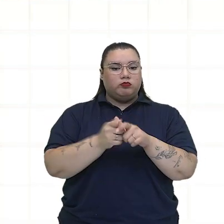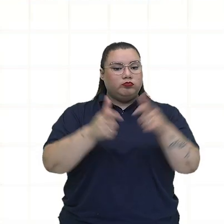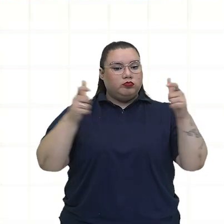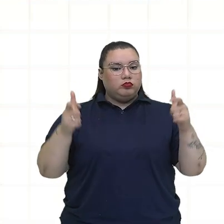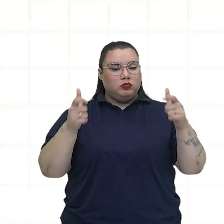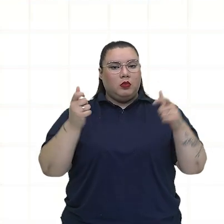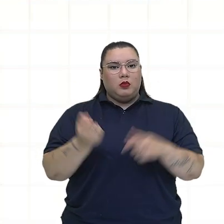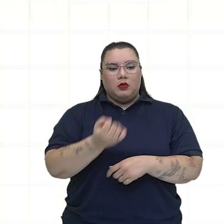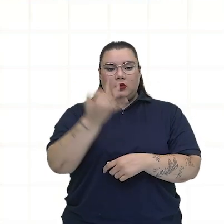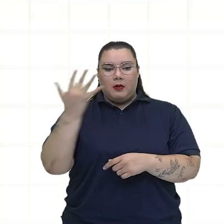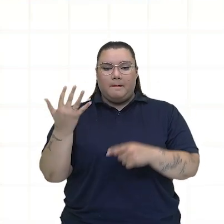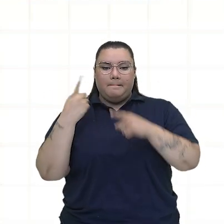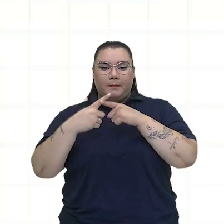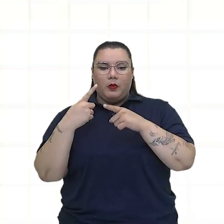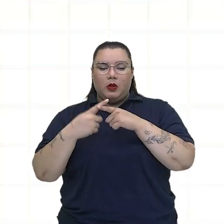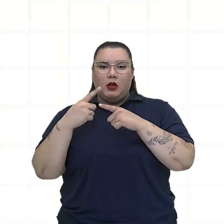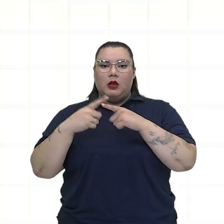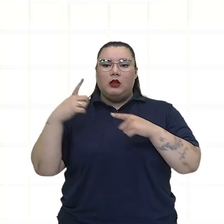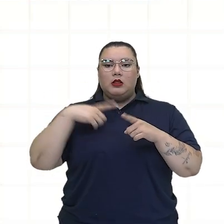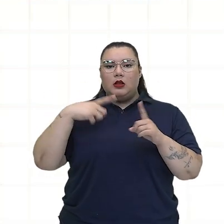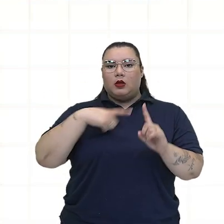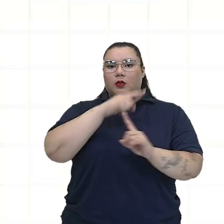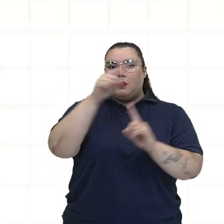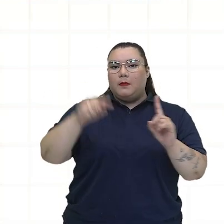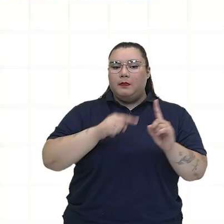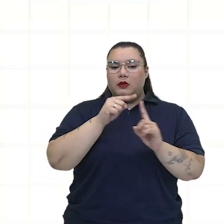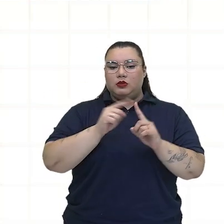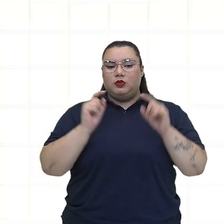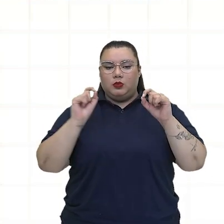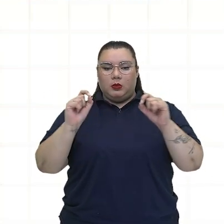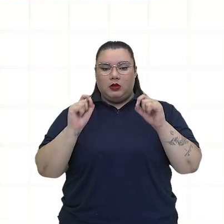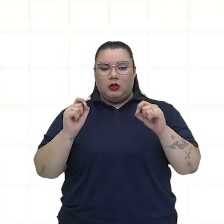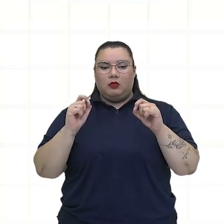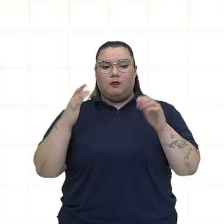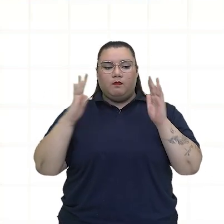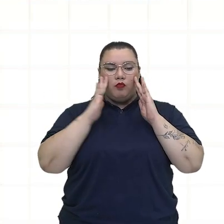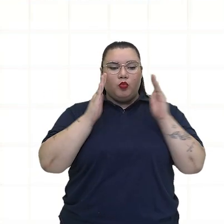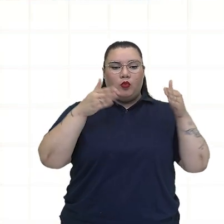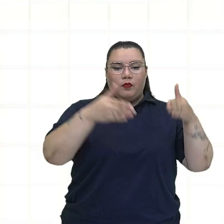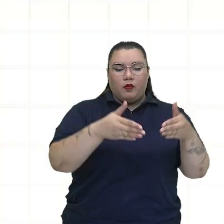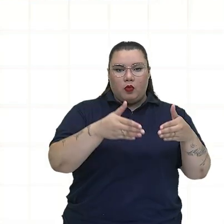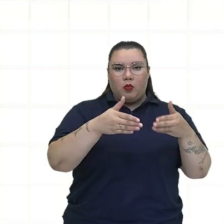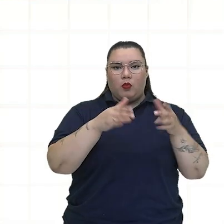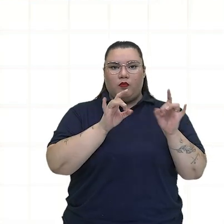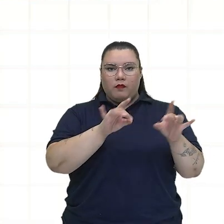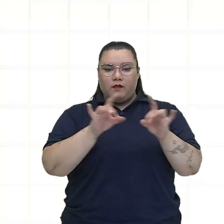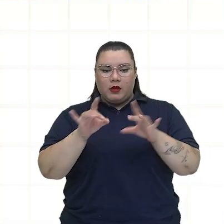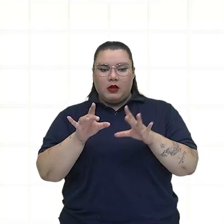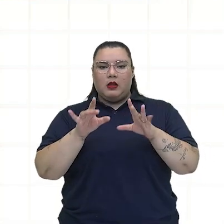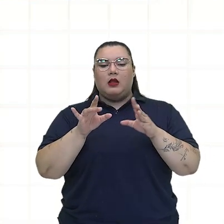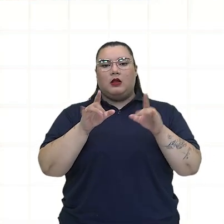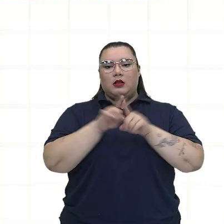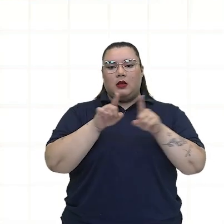escala, porque ela objetiva atingir o comércio e também a exportação